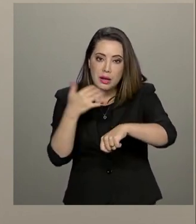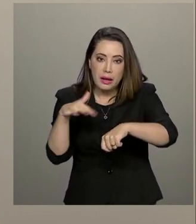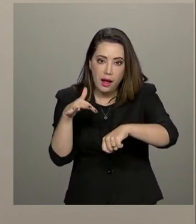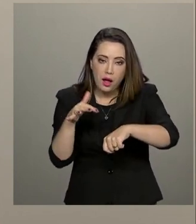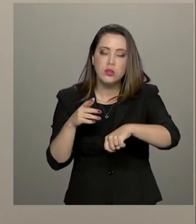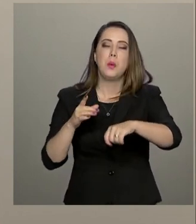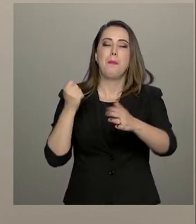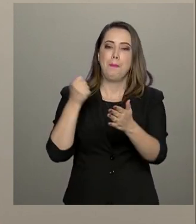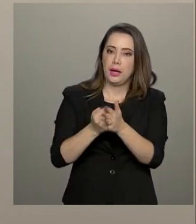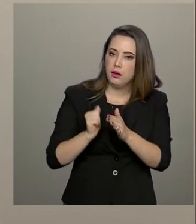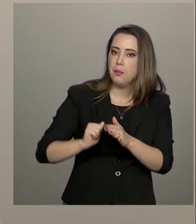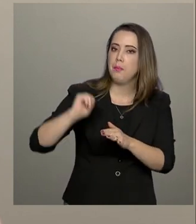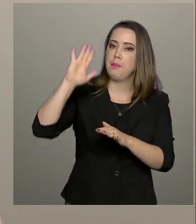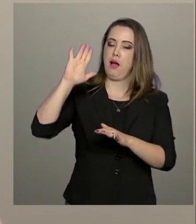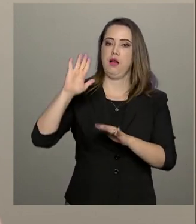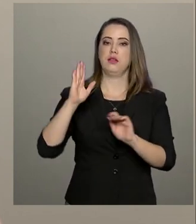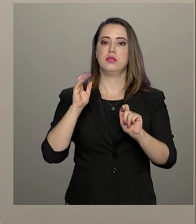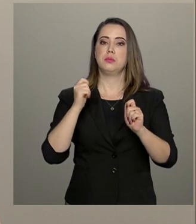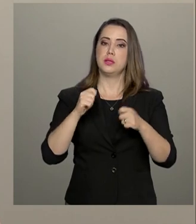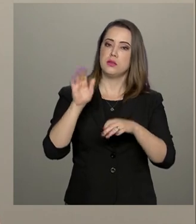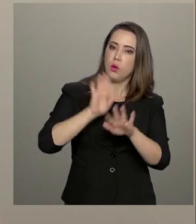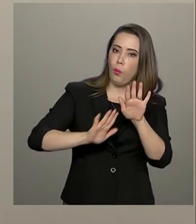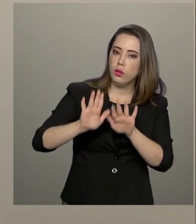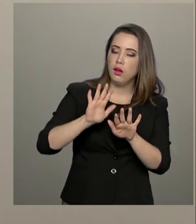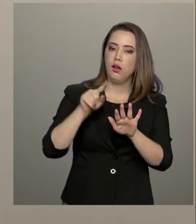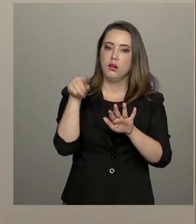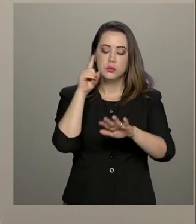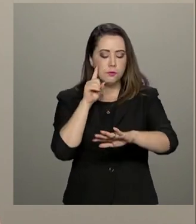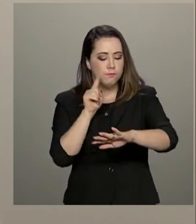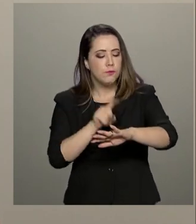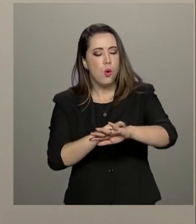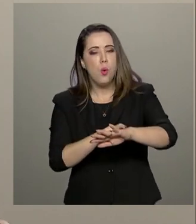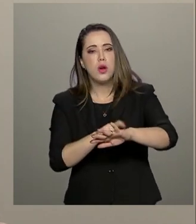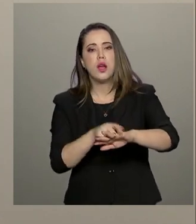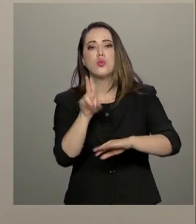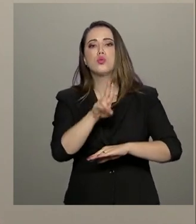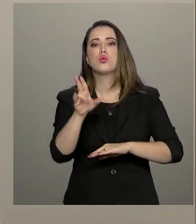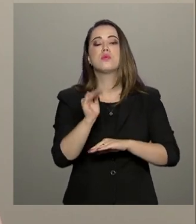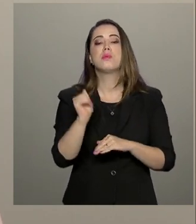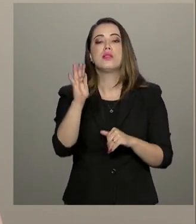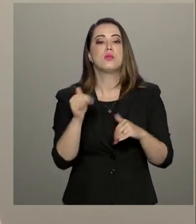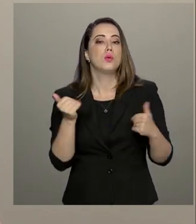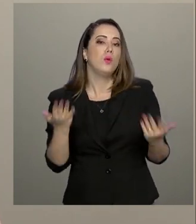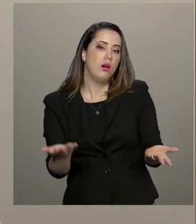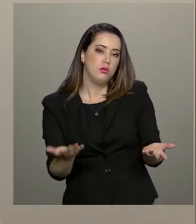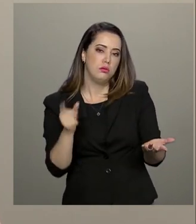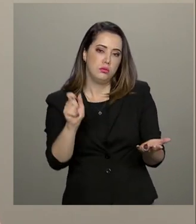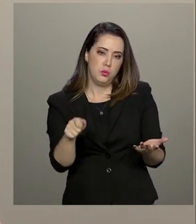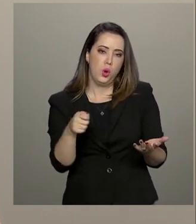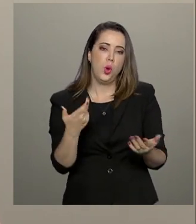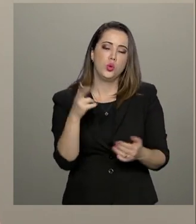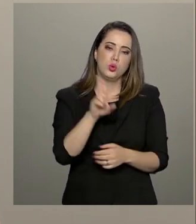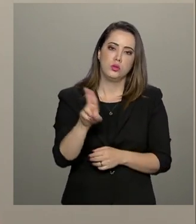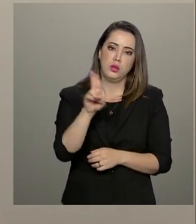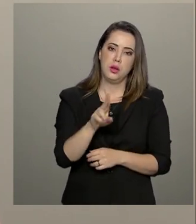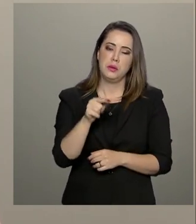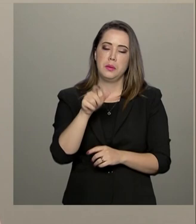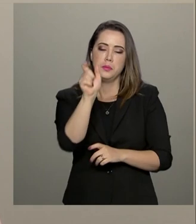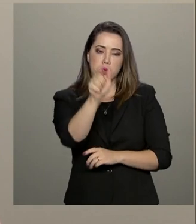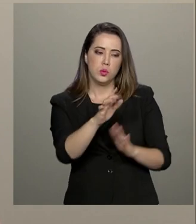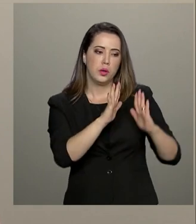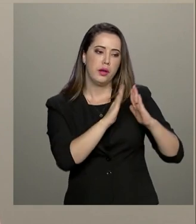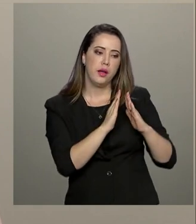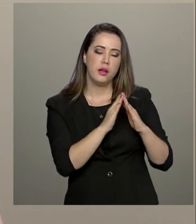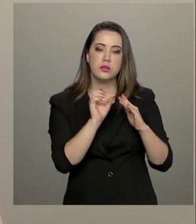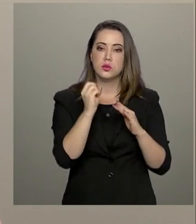acabar pagando mais caro a conta de luz. Mas se ele conseguir deslocar, ou se ele já tem essa característica, tanto o consumidor residencial